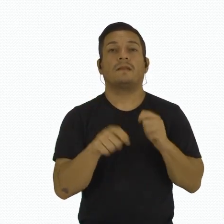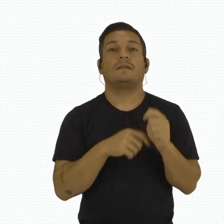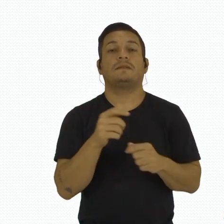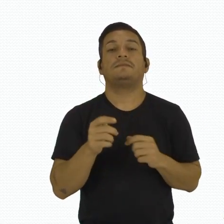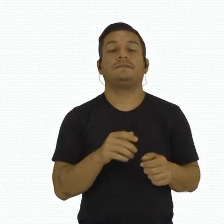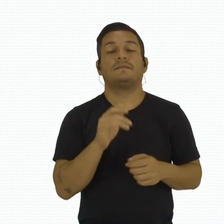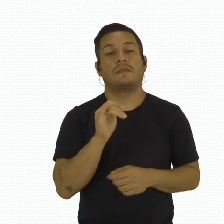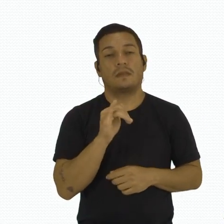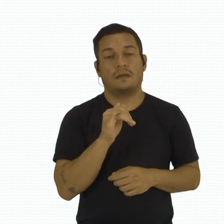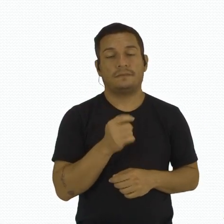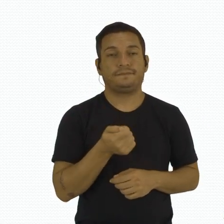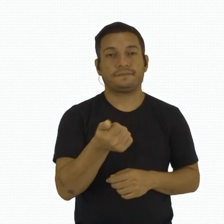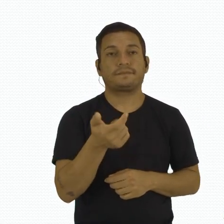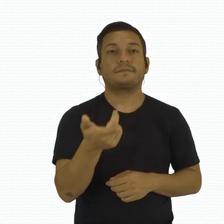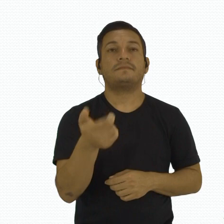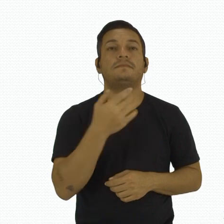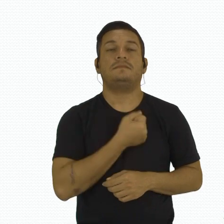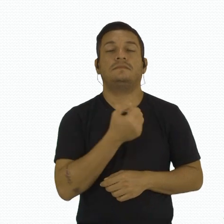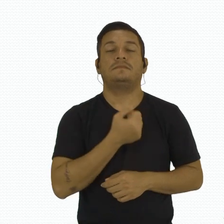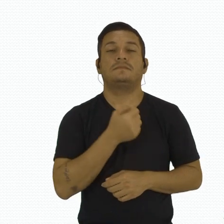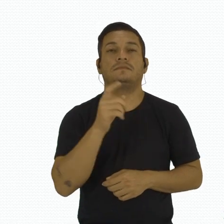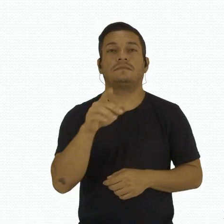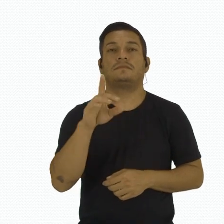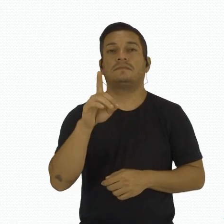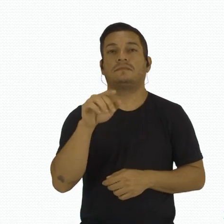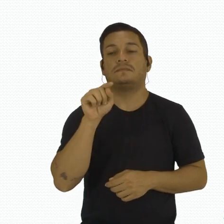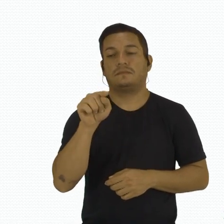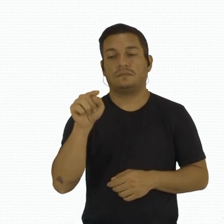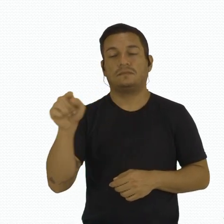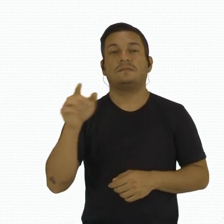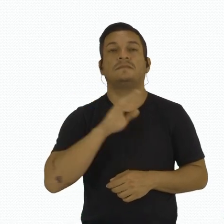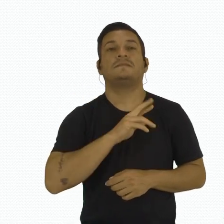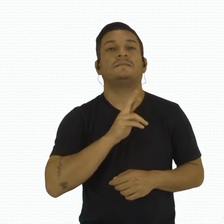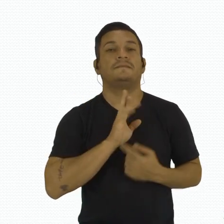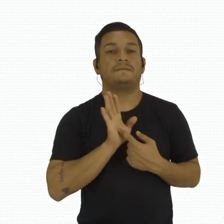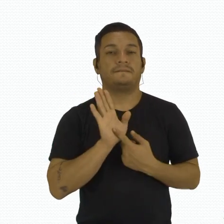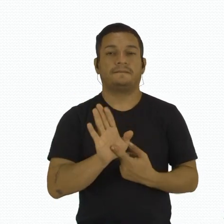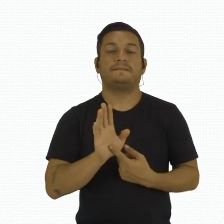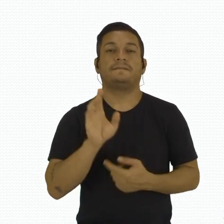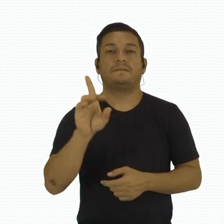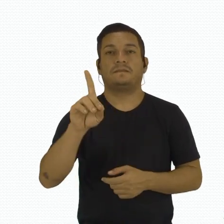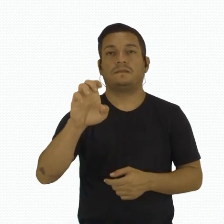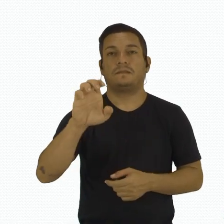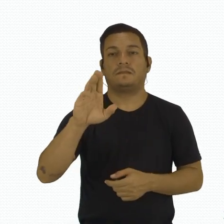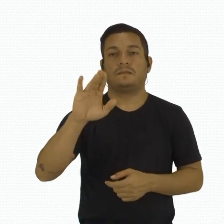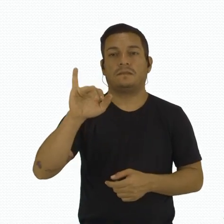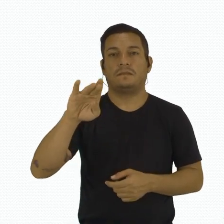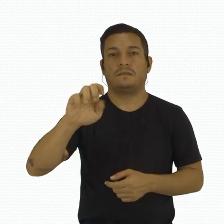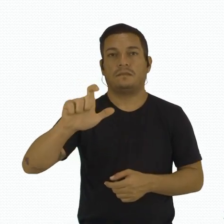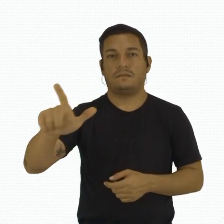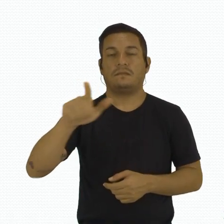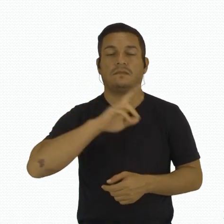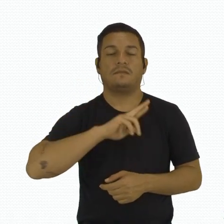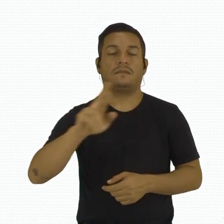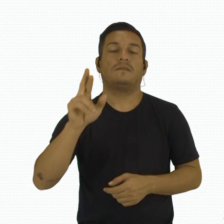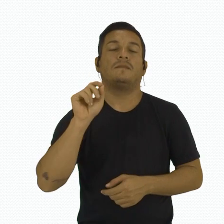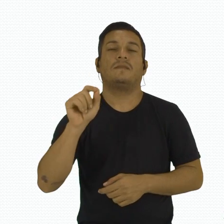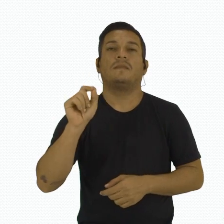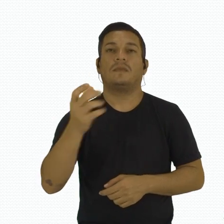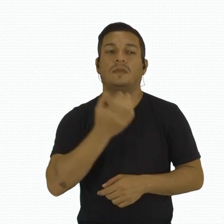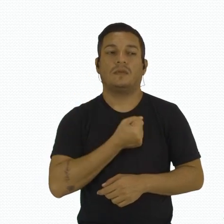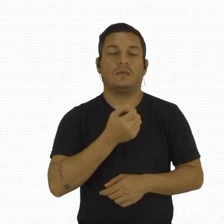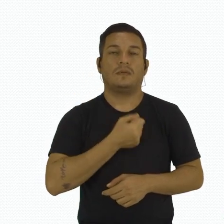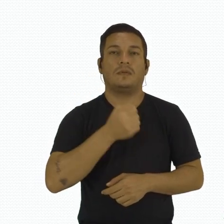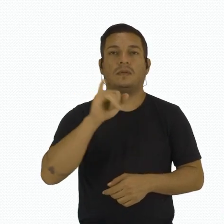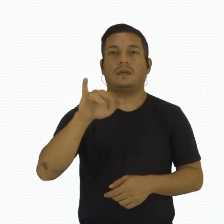sugerir que esse número decimal infinito aí, ó, as reticências indicam isso, esse número aí decimal infinito representa aí um